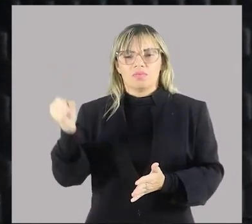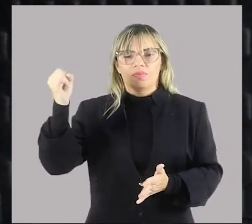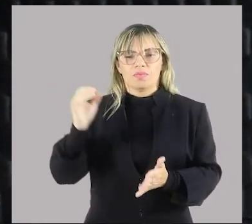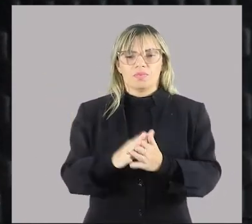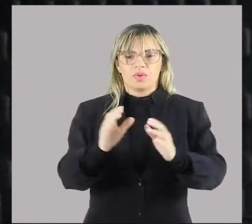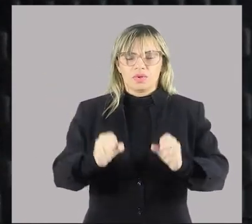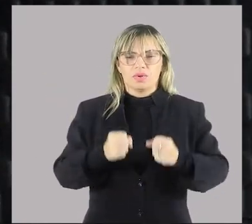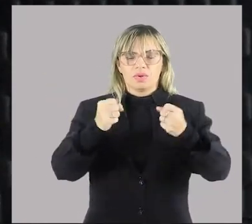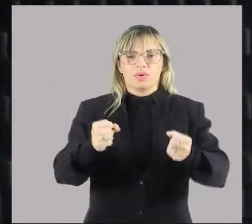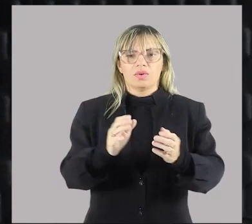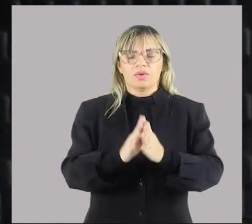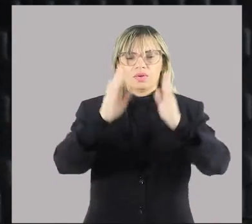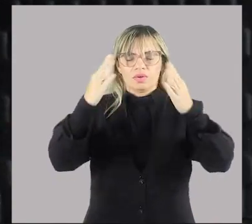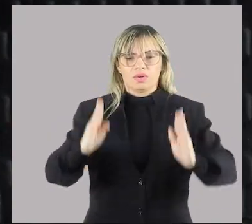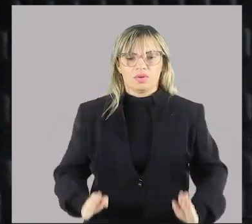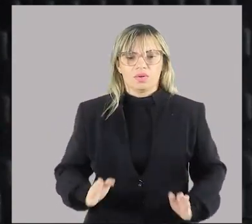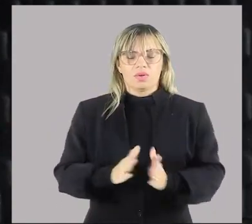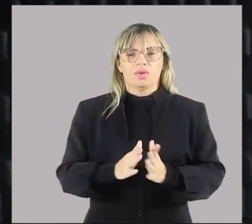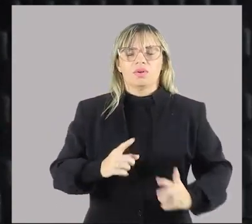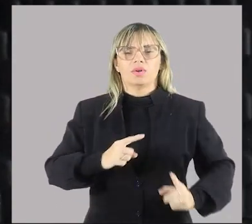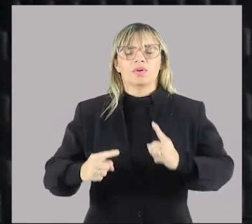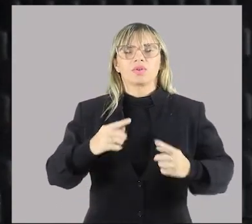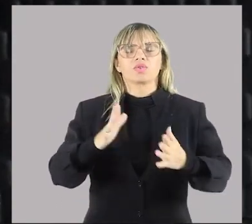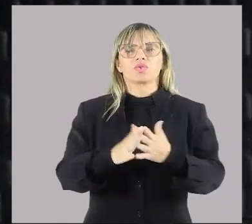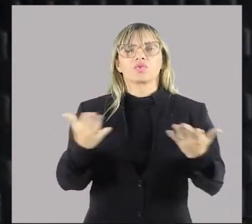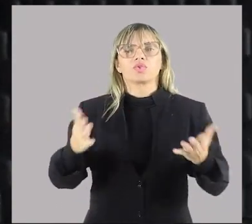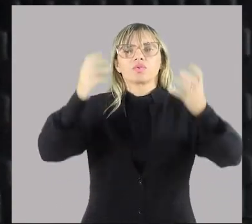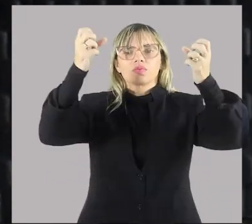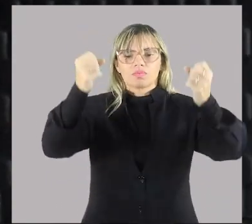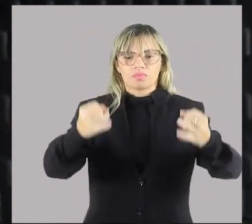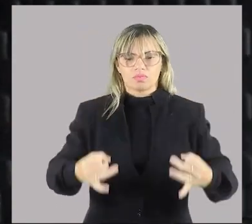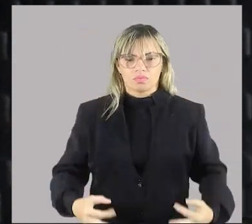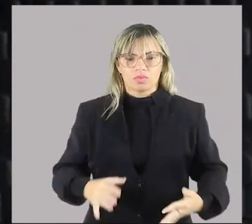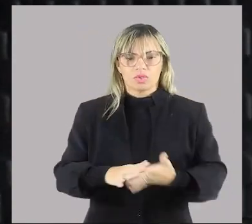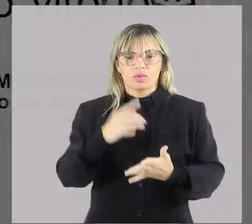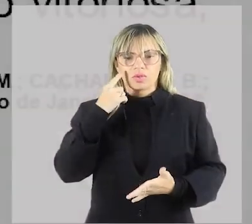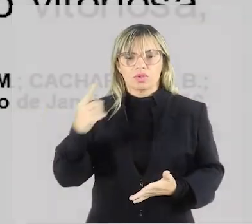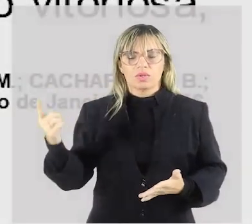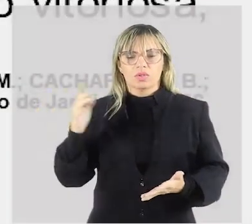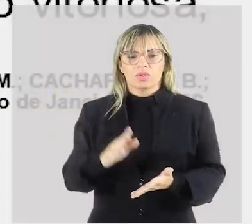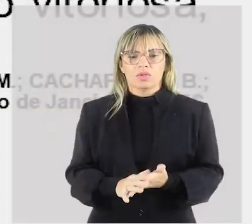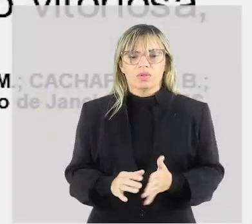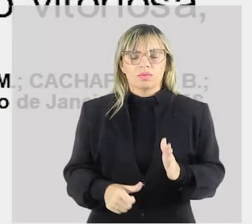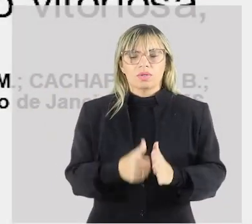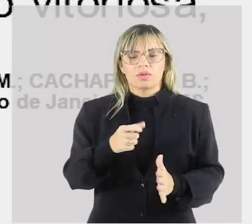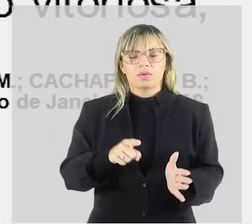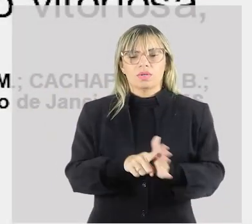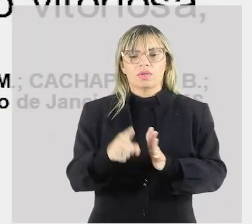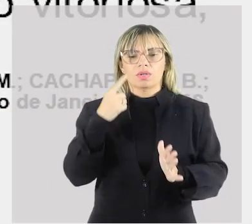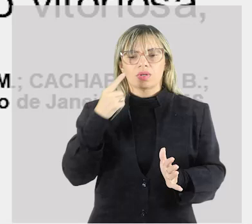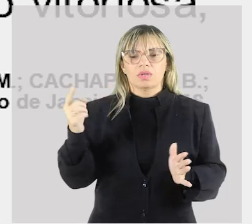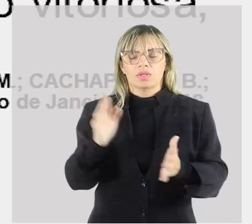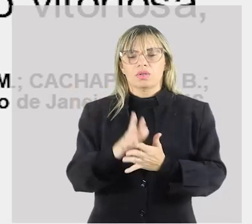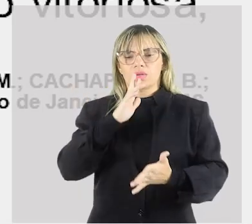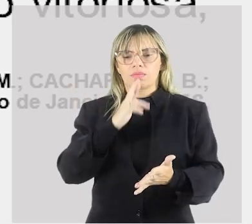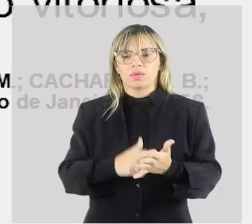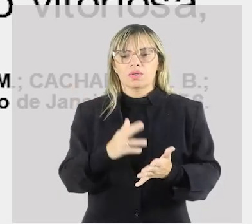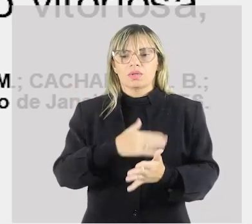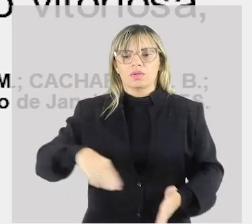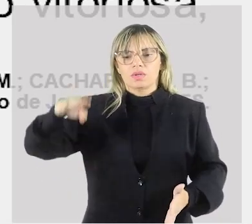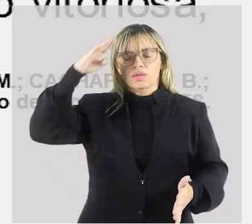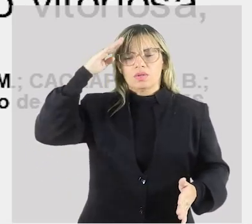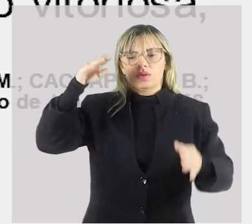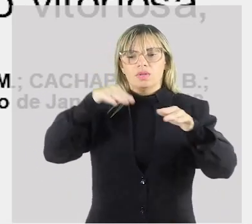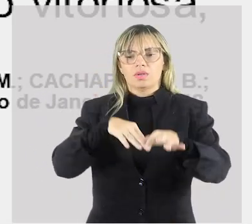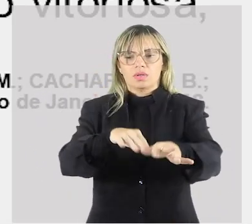gente possa analisar os debates que nós acabamos de fazer. A solução militar da crise